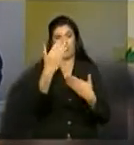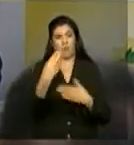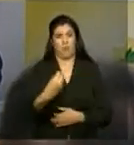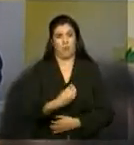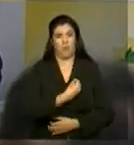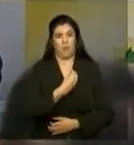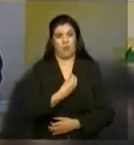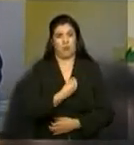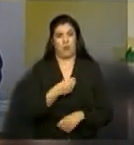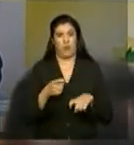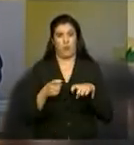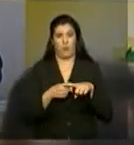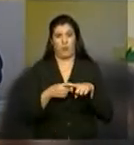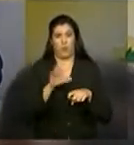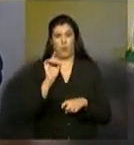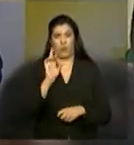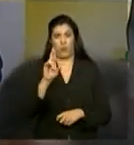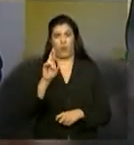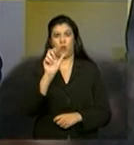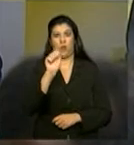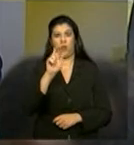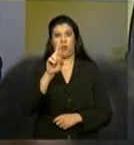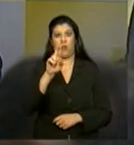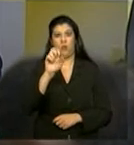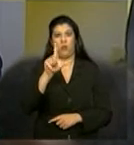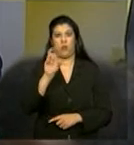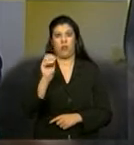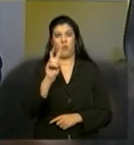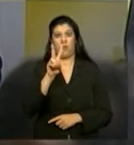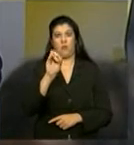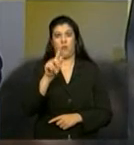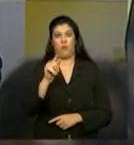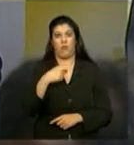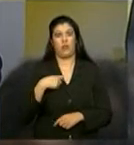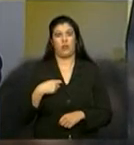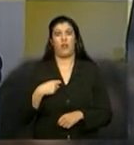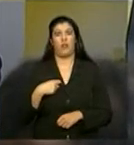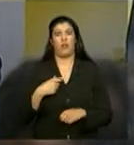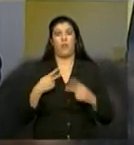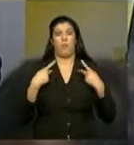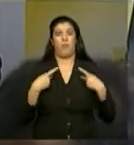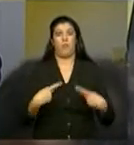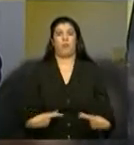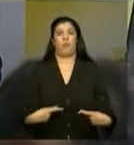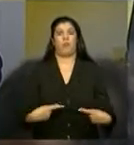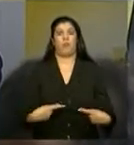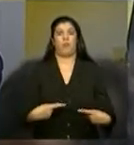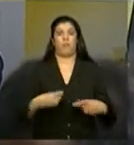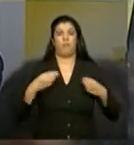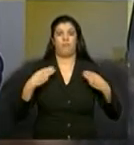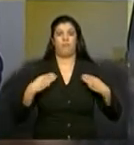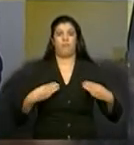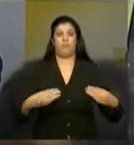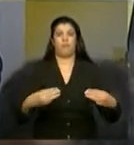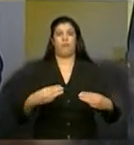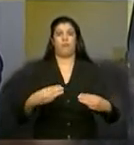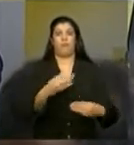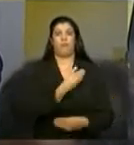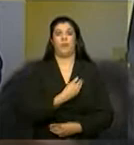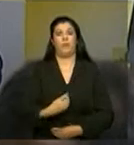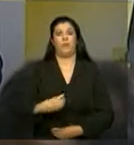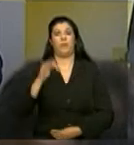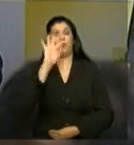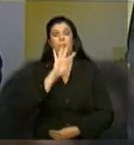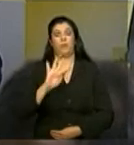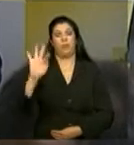doutor aurélio veiga rios procuradora federal dos direitos do cidadão do ministério público federal o